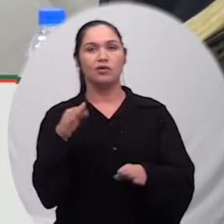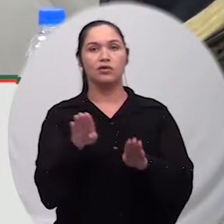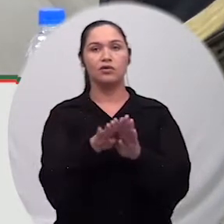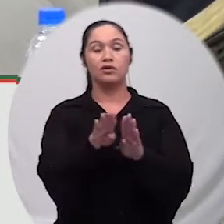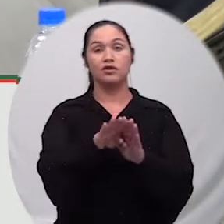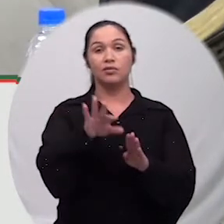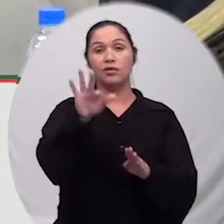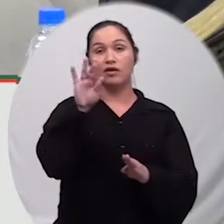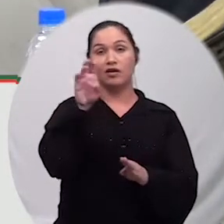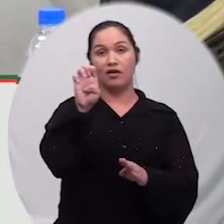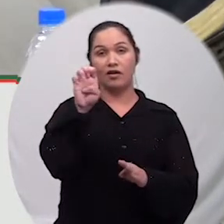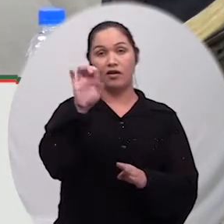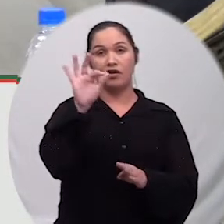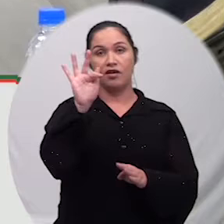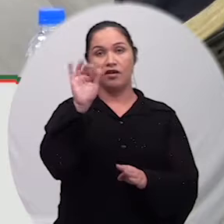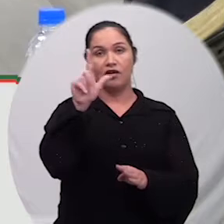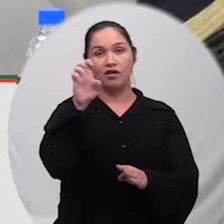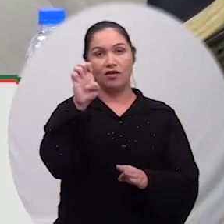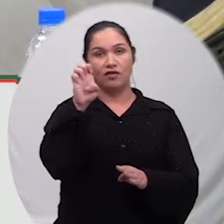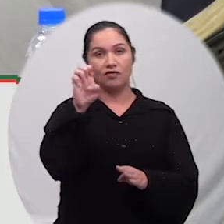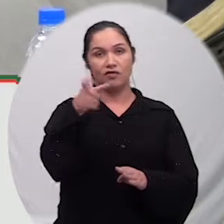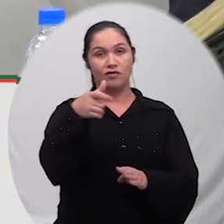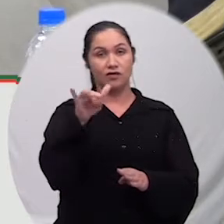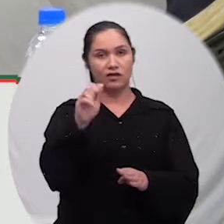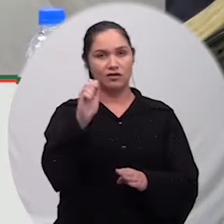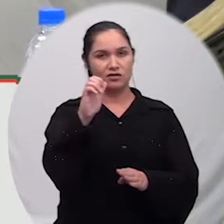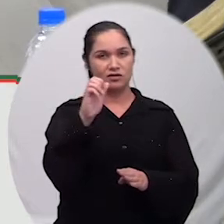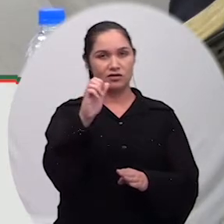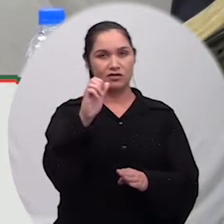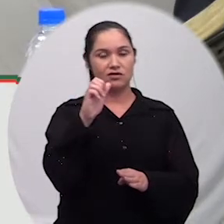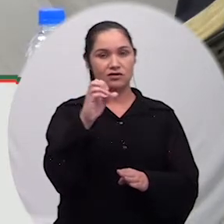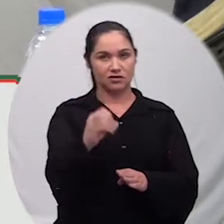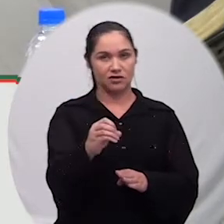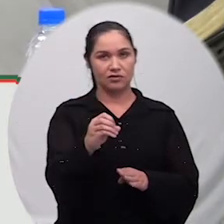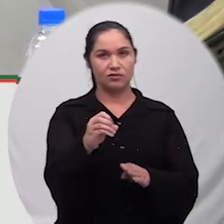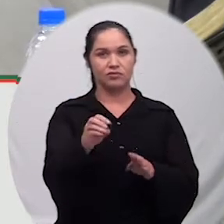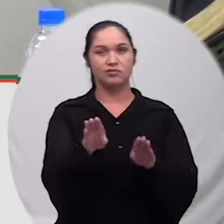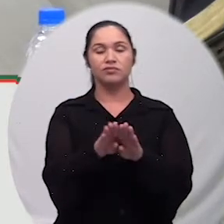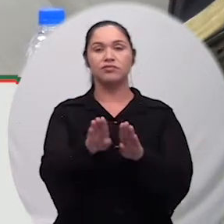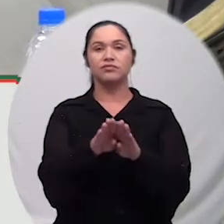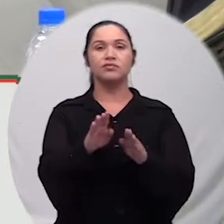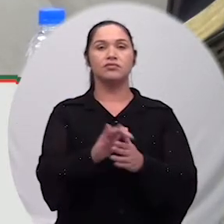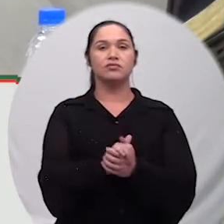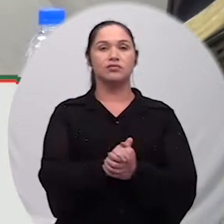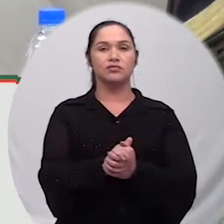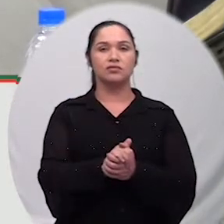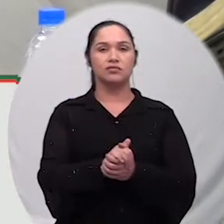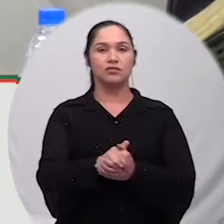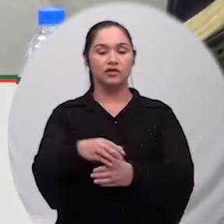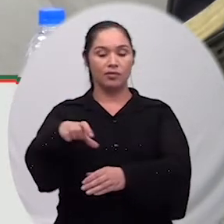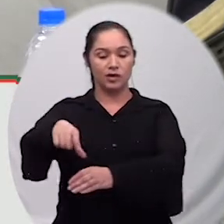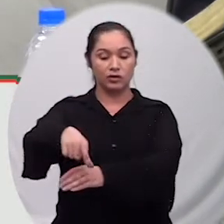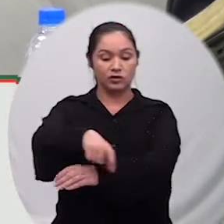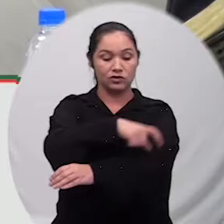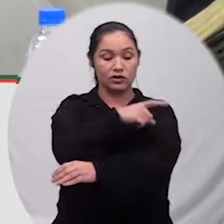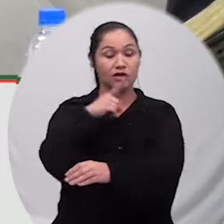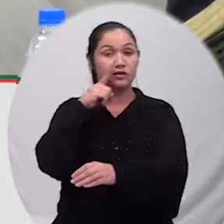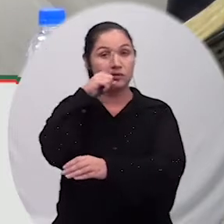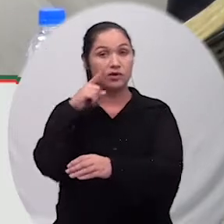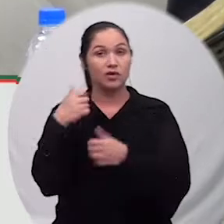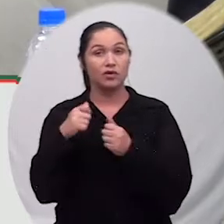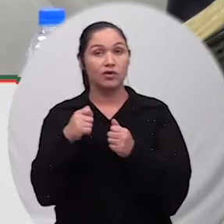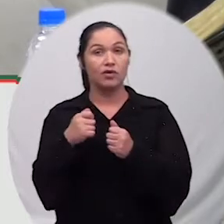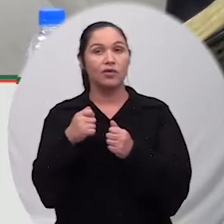retrorefletividade, com a aplicação de microsferas de vidro, principalmente nos trechos de menor visibilidade.